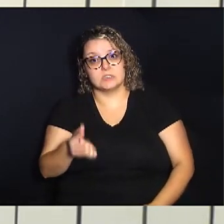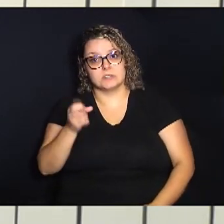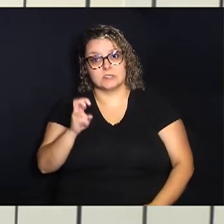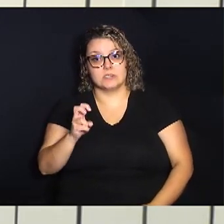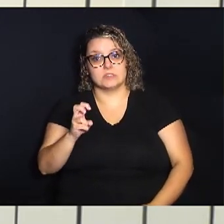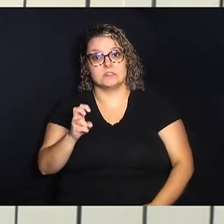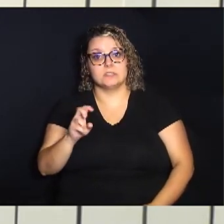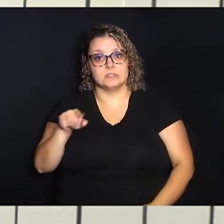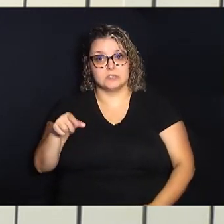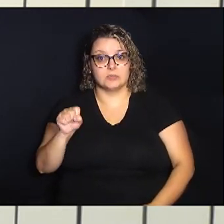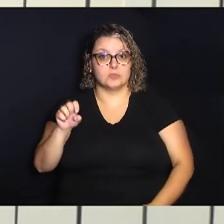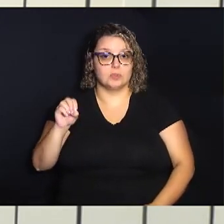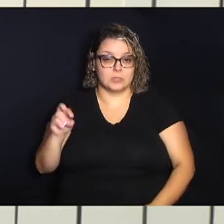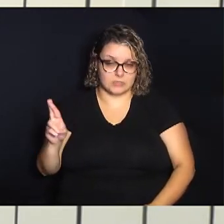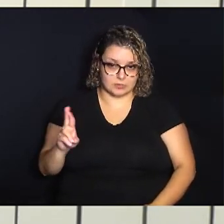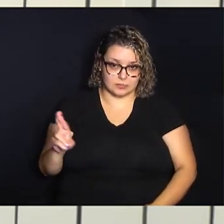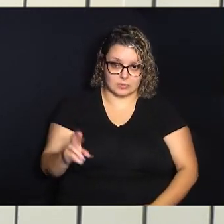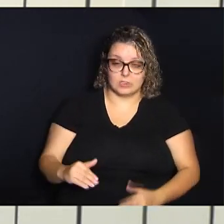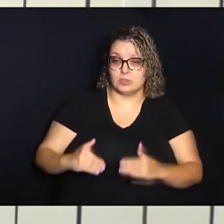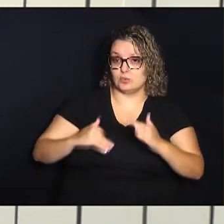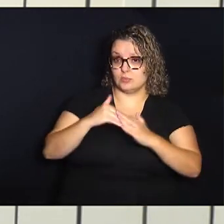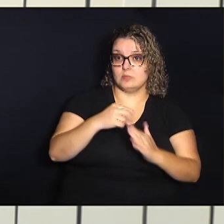4.665,90 e o máximo de R$